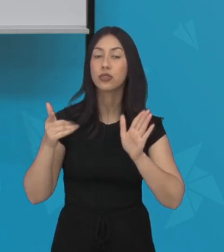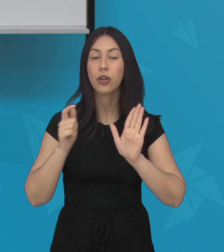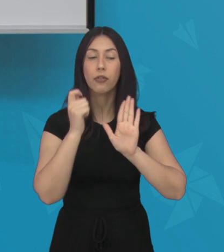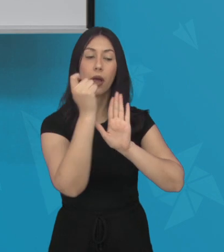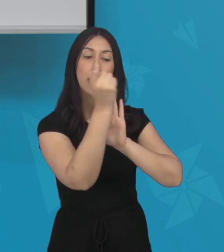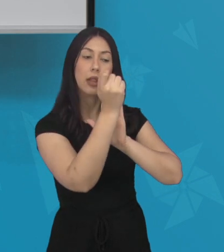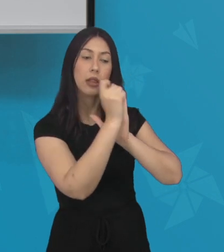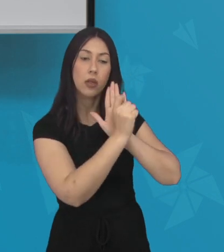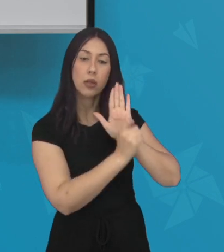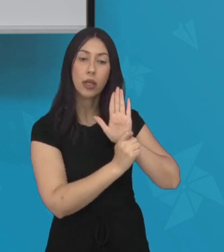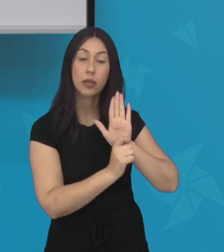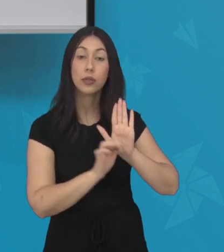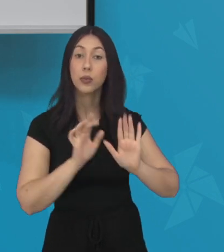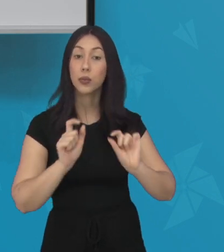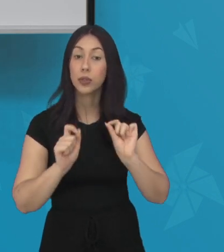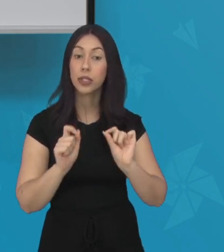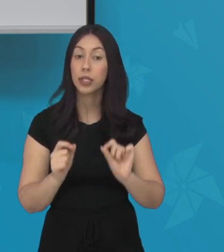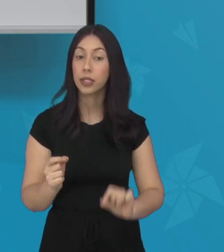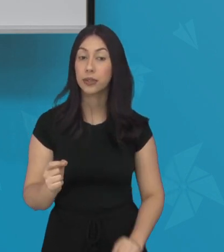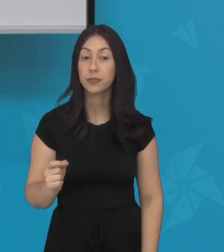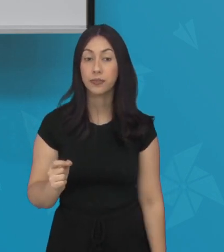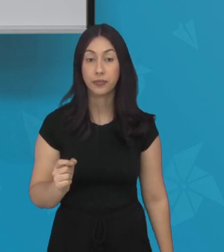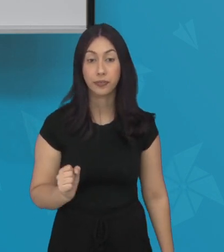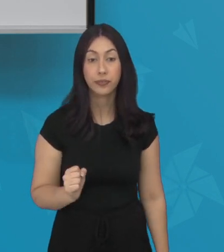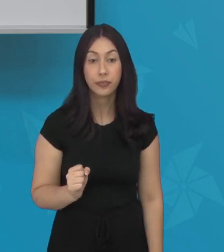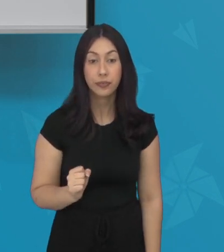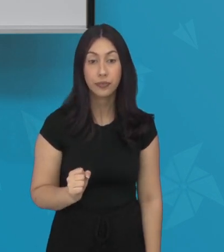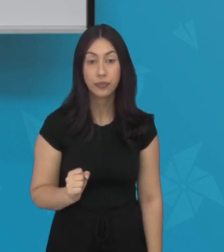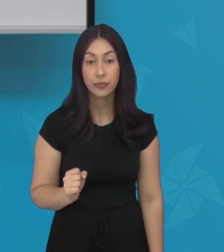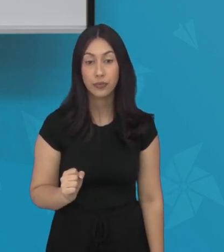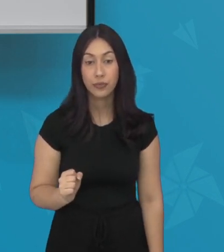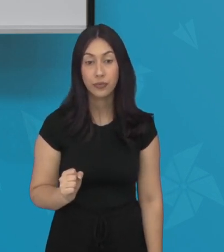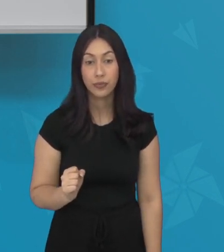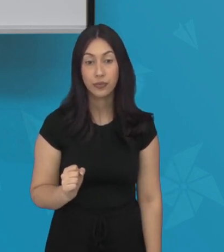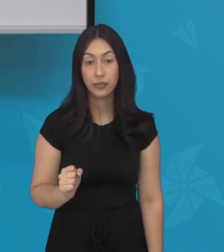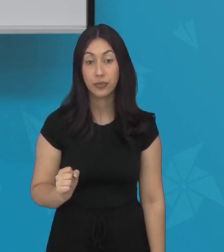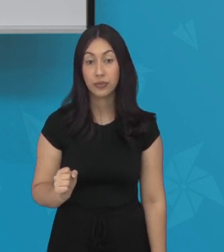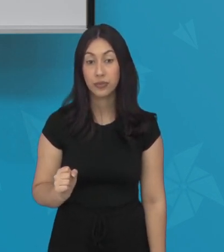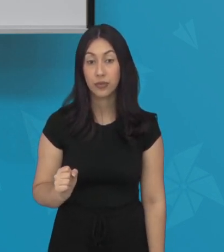aqui. Temos que 192 gramas